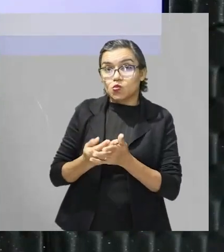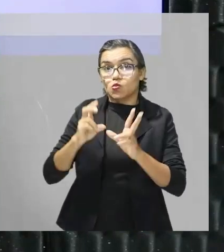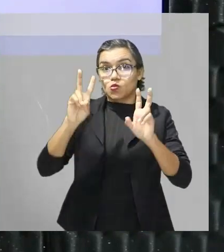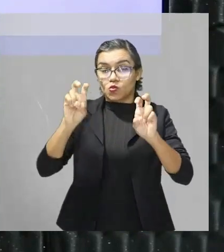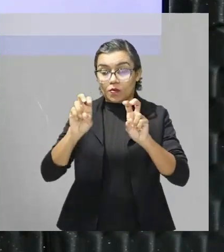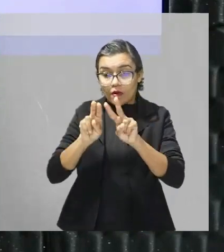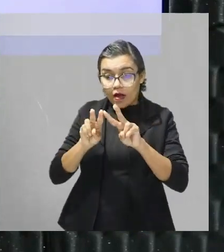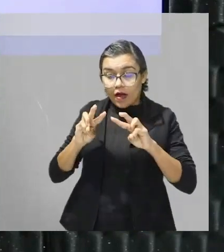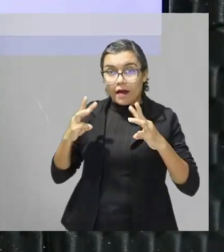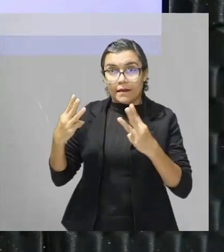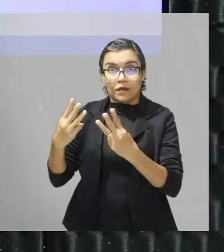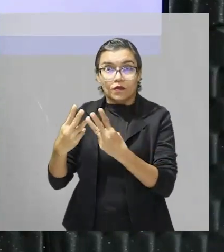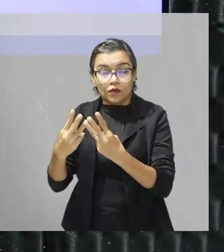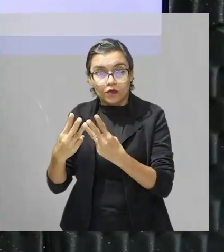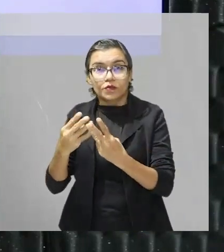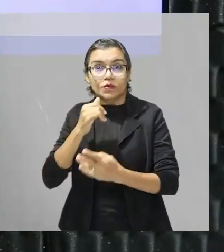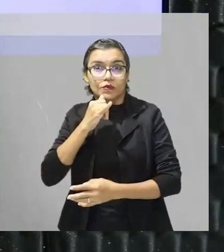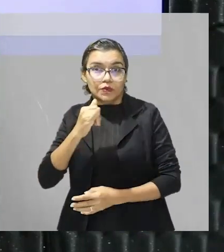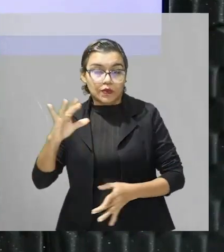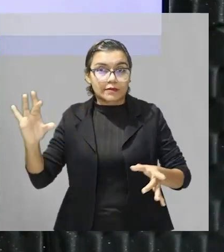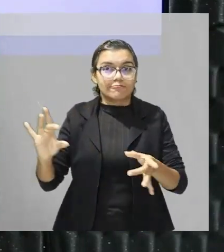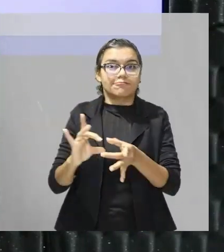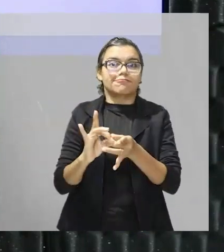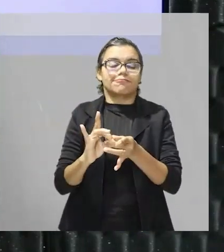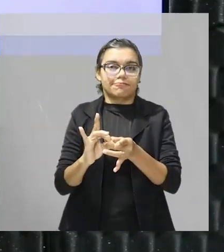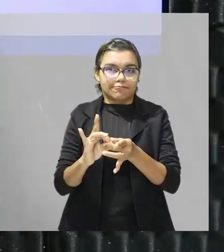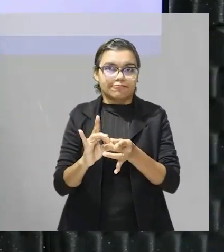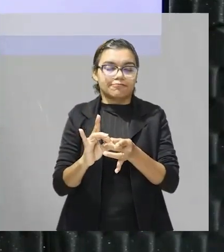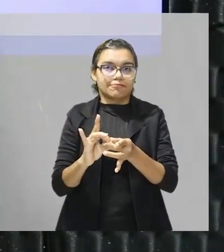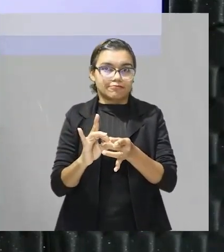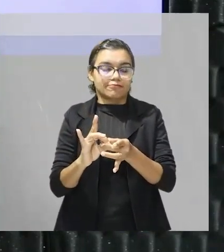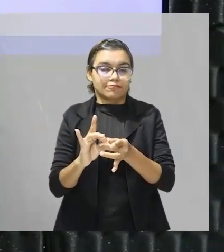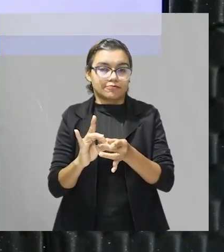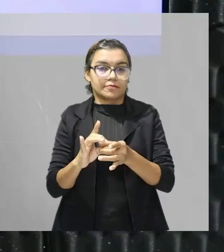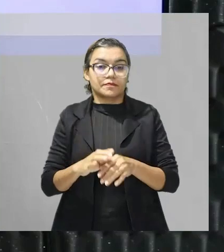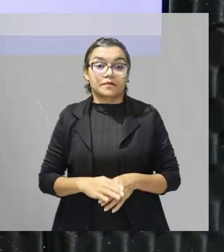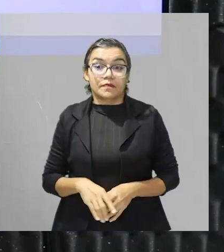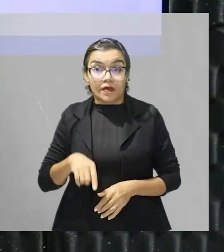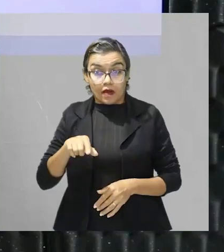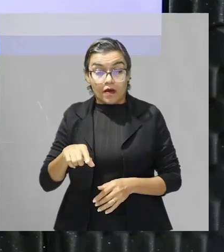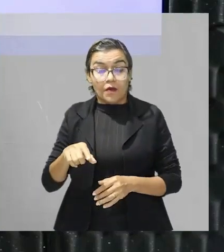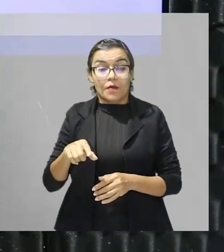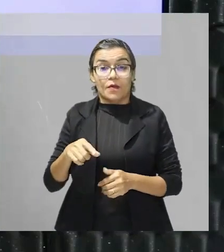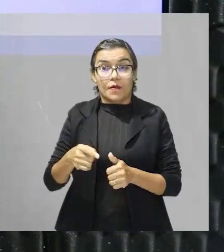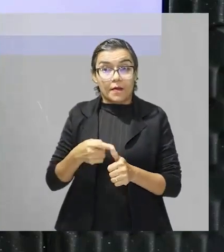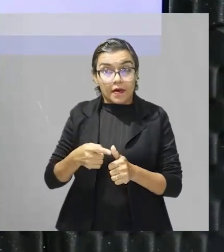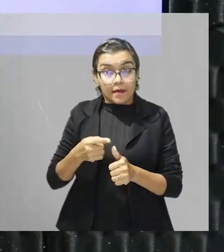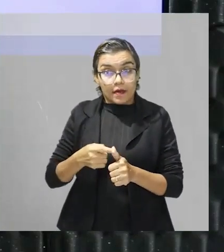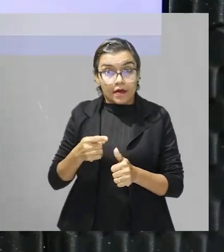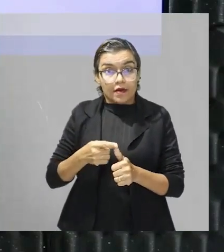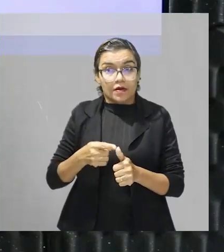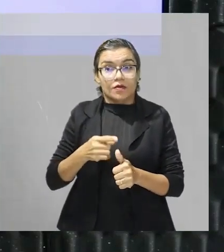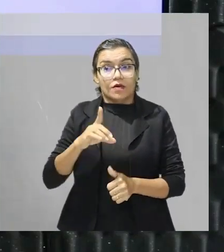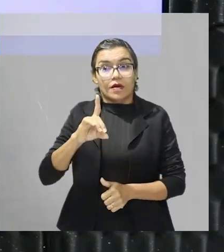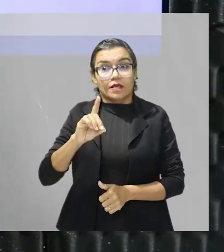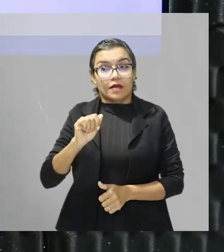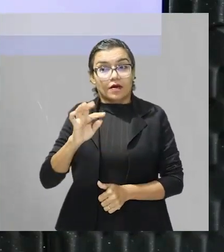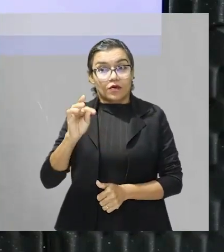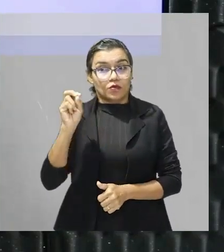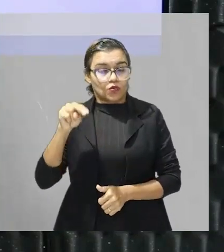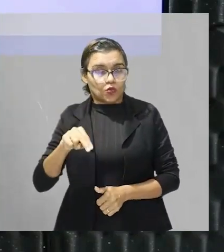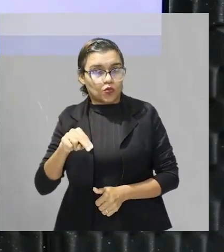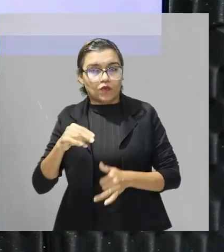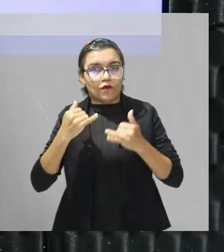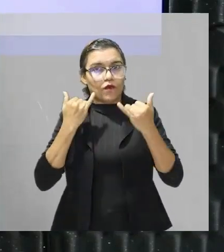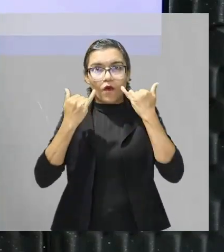é o modelo de tons é o segundo modelo atômico primeiro modelo de Dalton Ok Dalton ele não trouxe